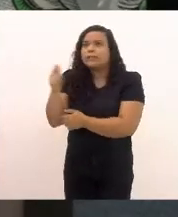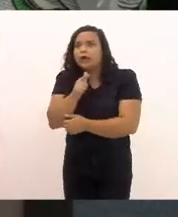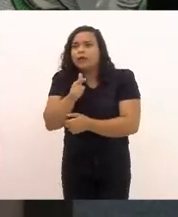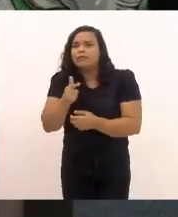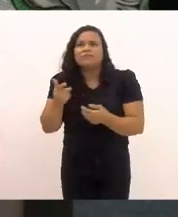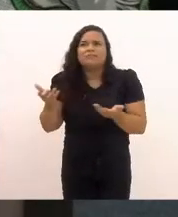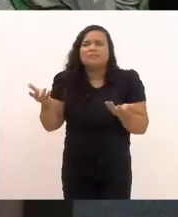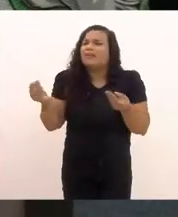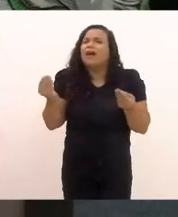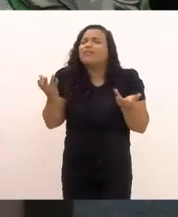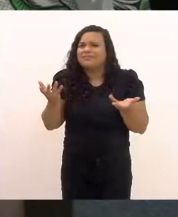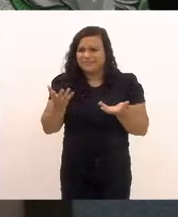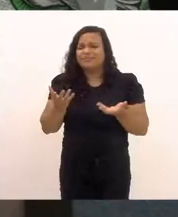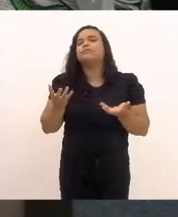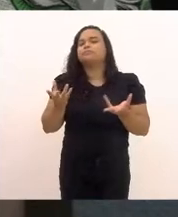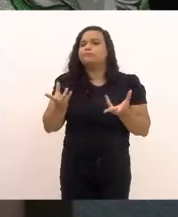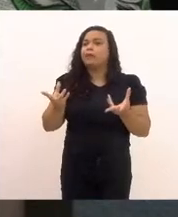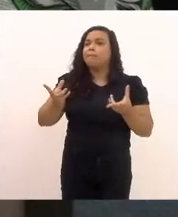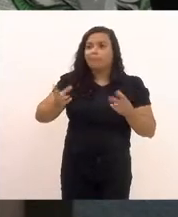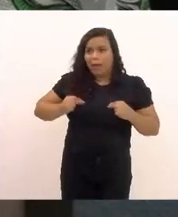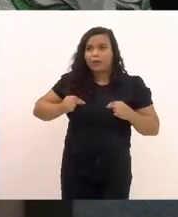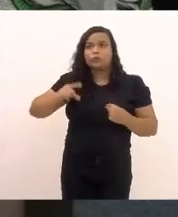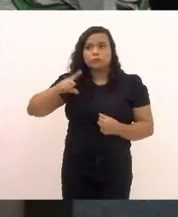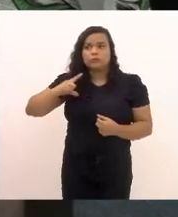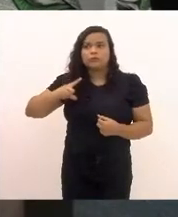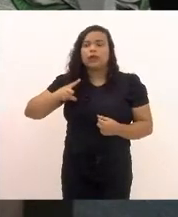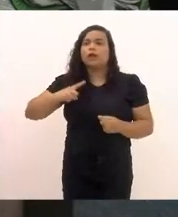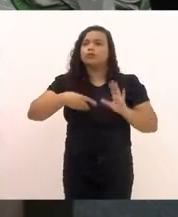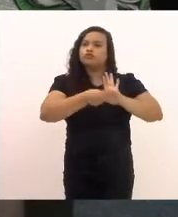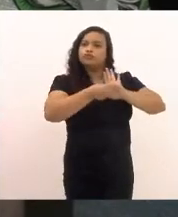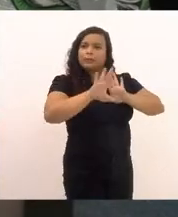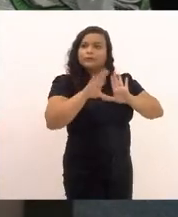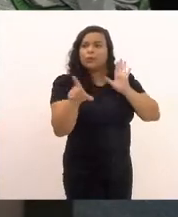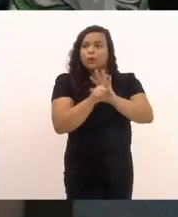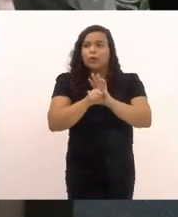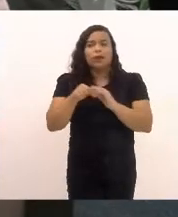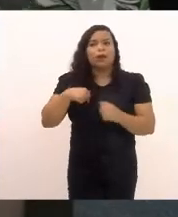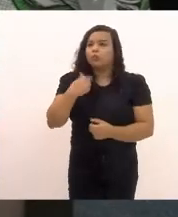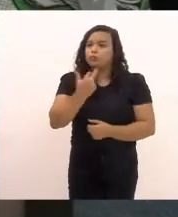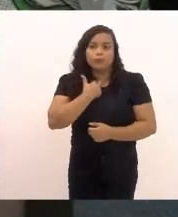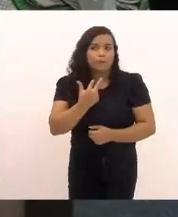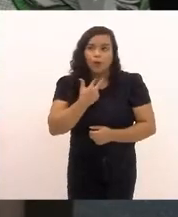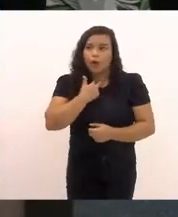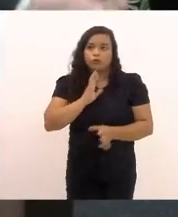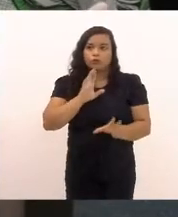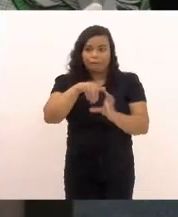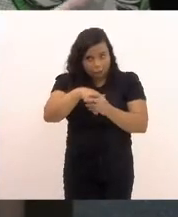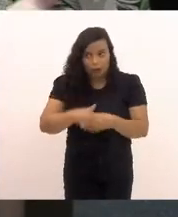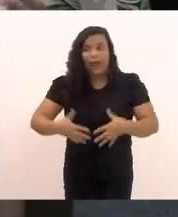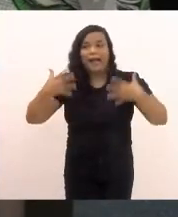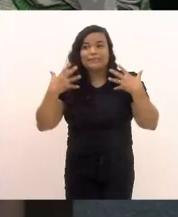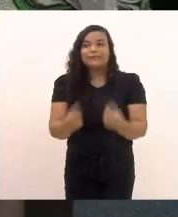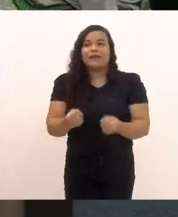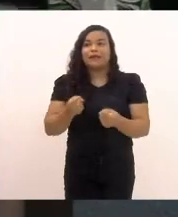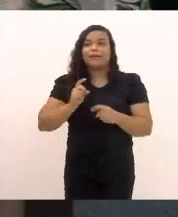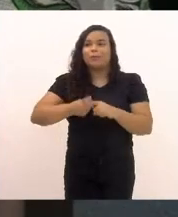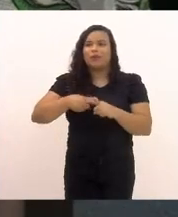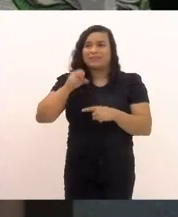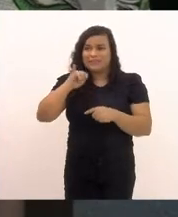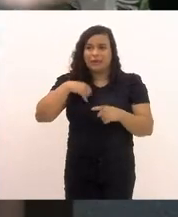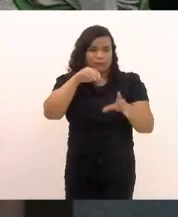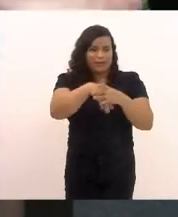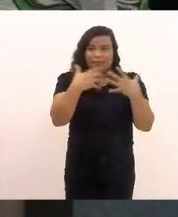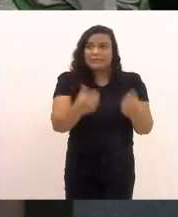no conjunto o mérito da indicação legislativa, eu não posso votar a favor, porque eu estaria votando contra os bibliotecários e contra o cargo